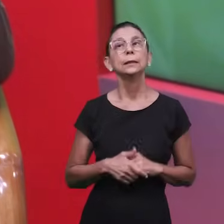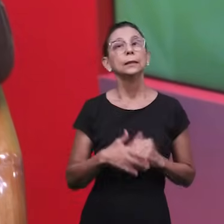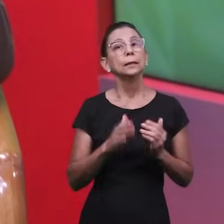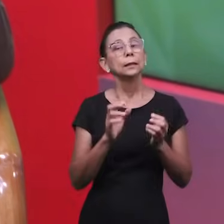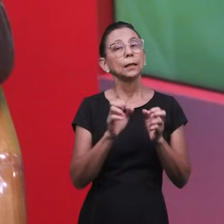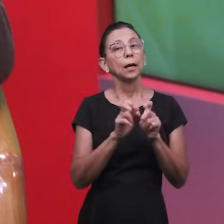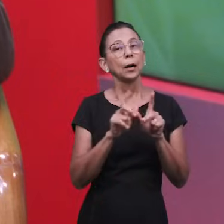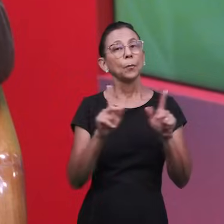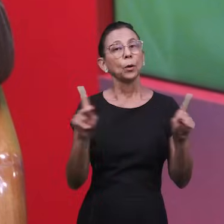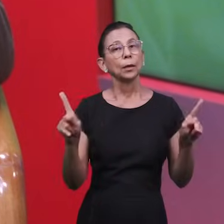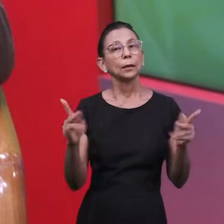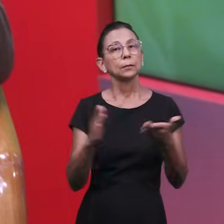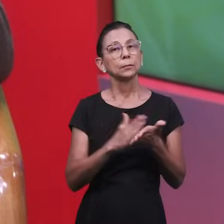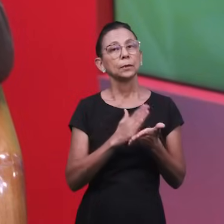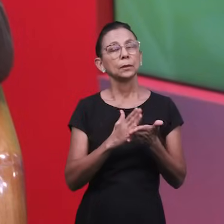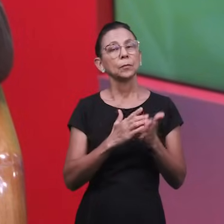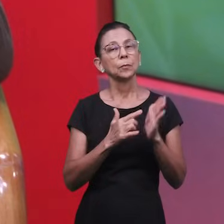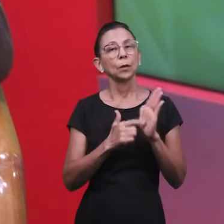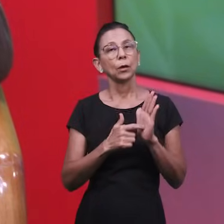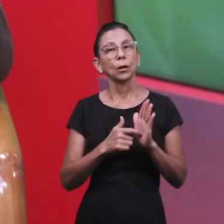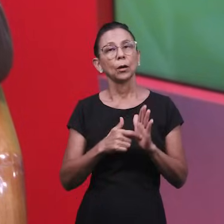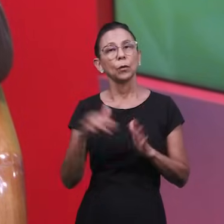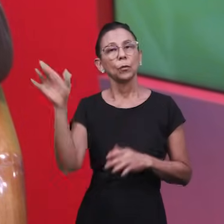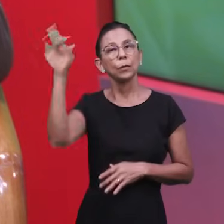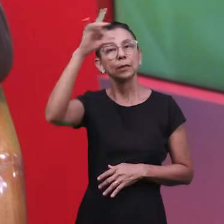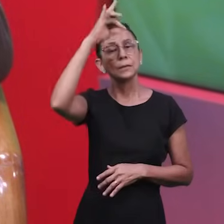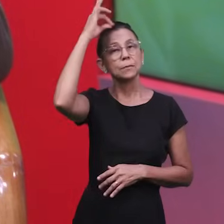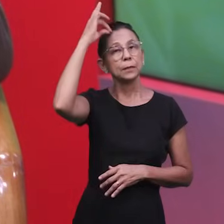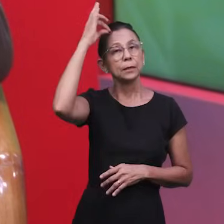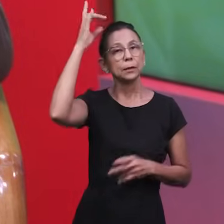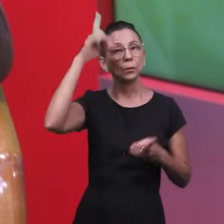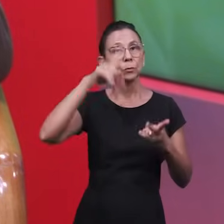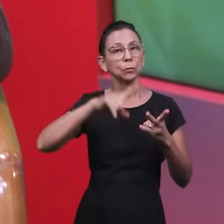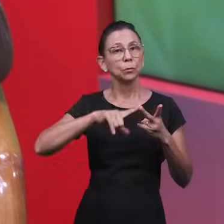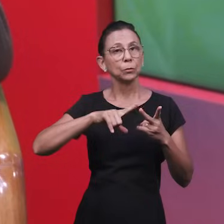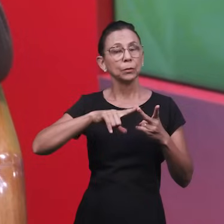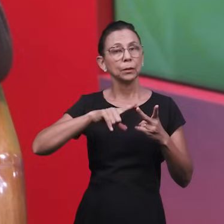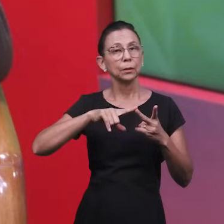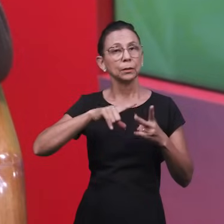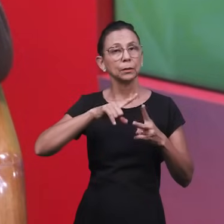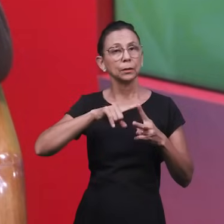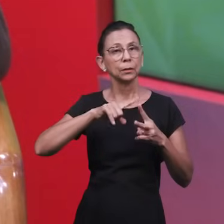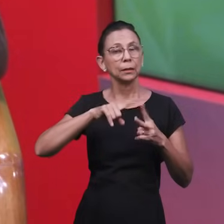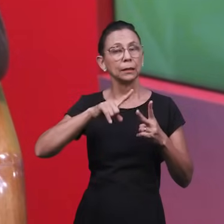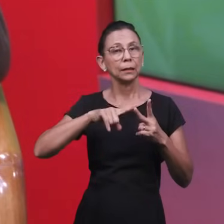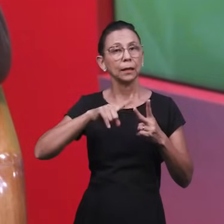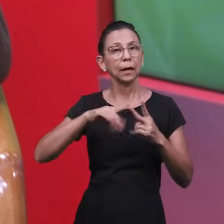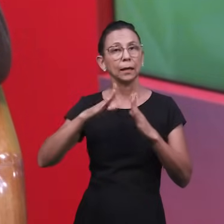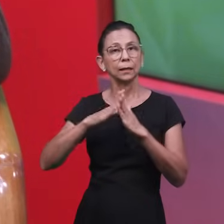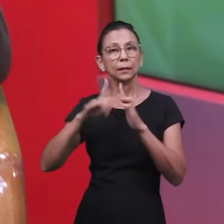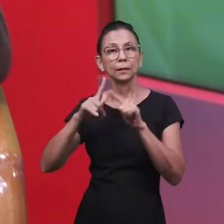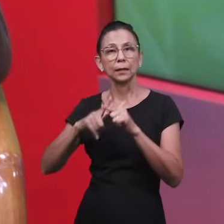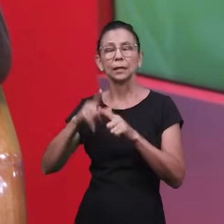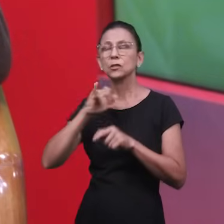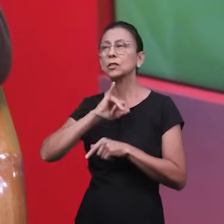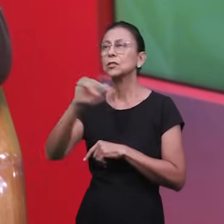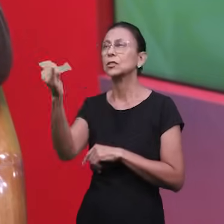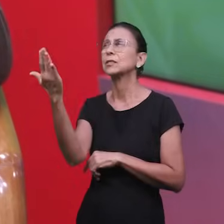o Espírito e a esposa dizem vem. Porque